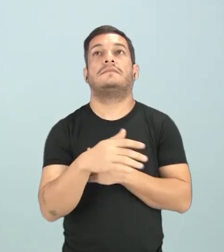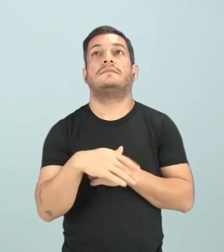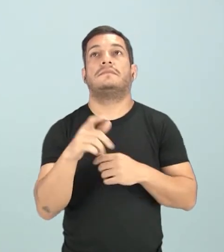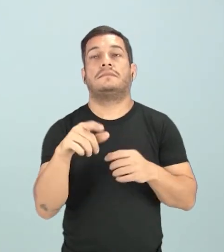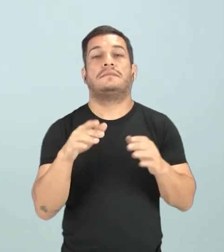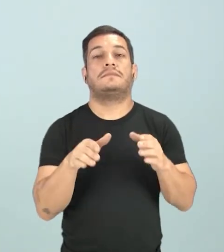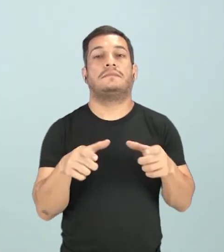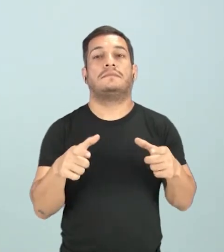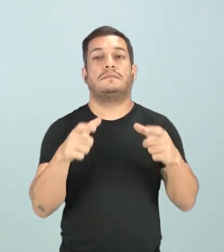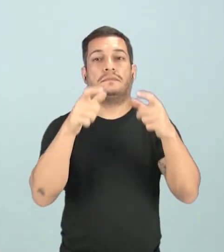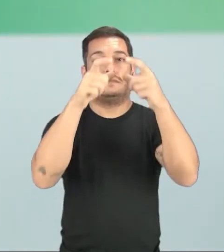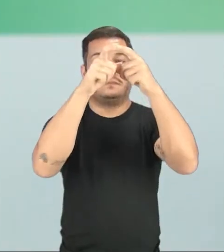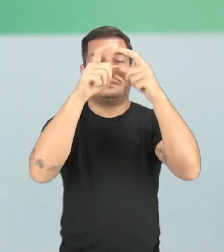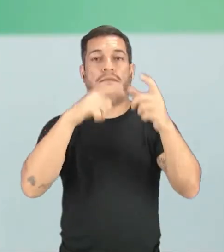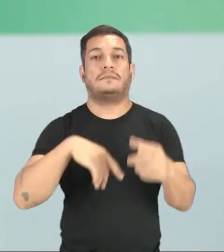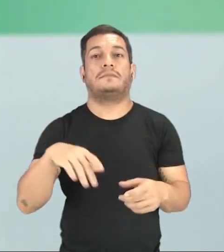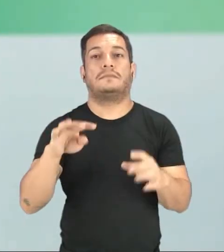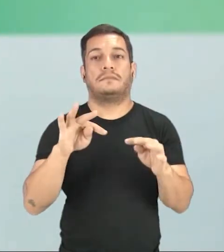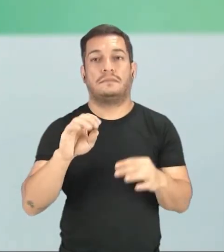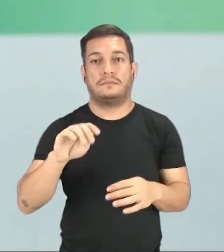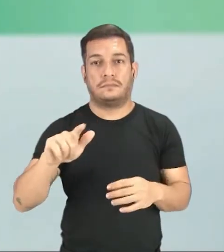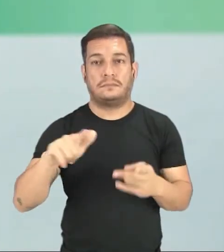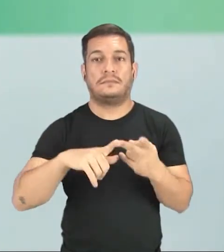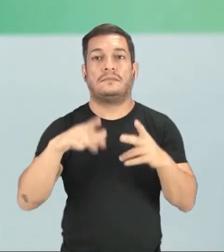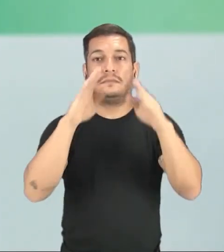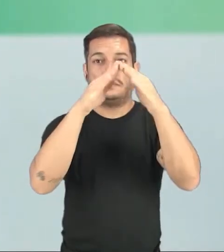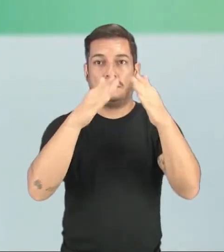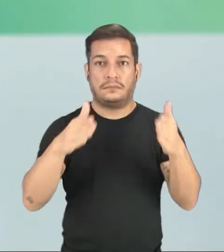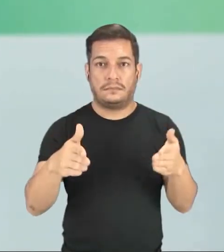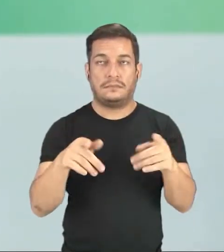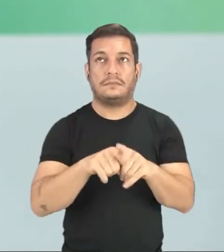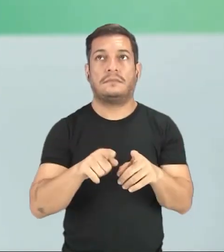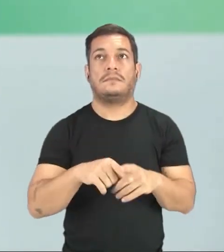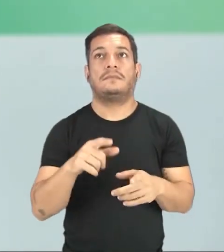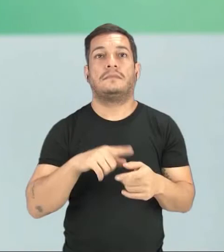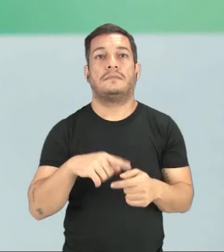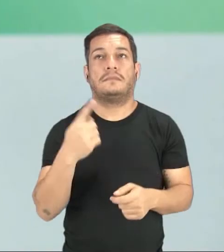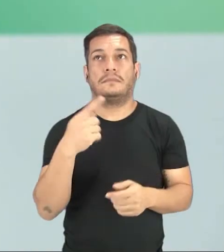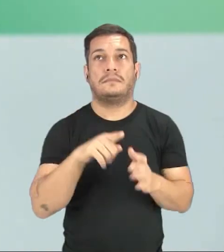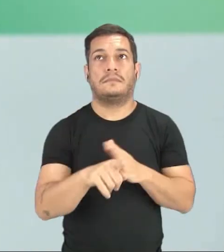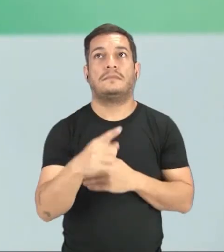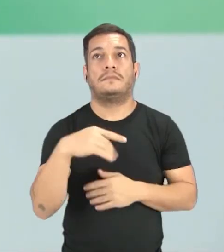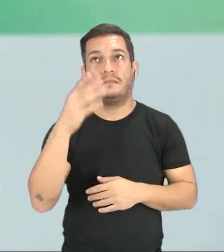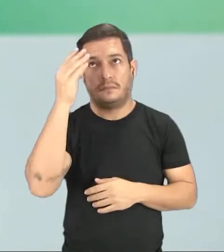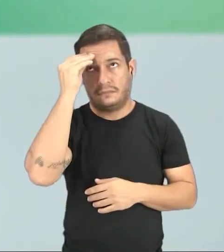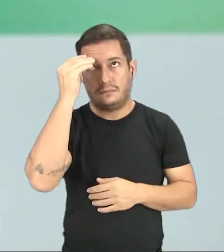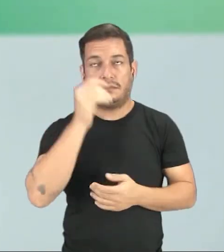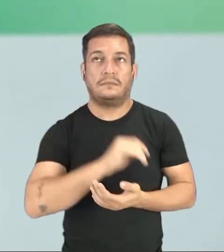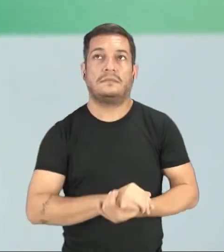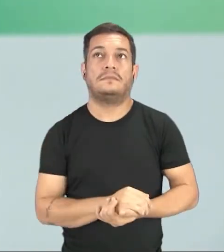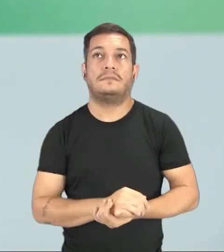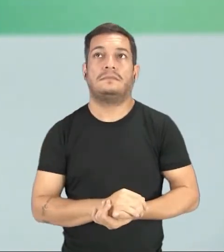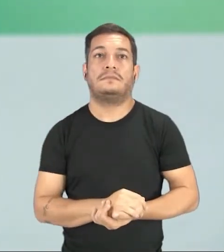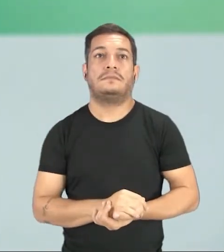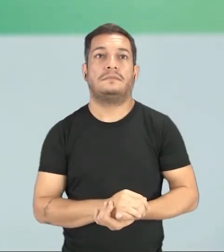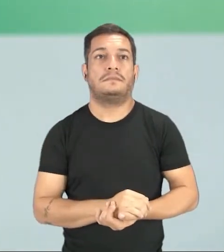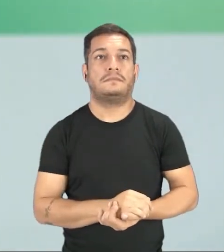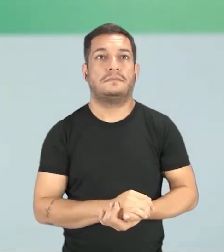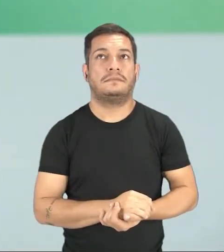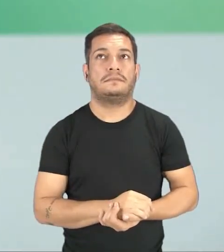do cone, né? A área lateral, a área total, a área da base. Então, vamos fazer mais uma questão para a gente assimilar ainda mais.